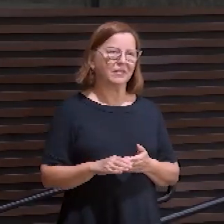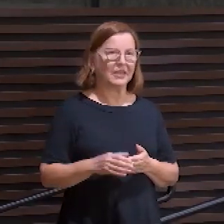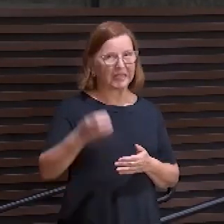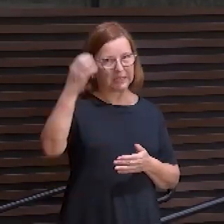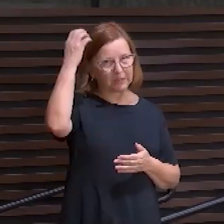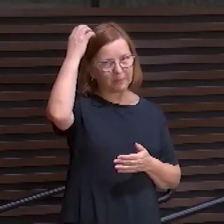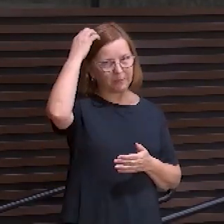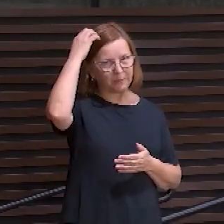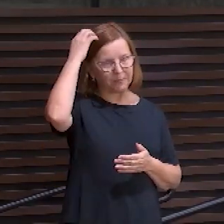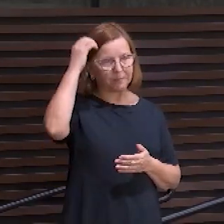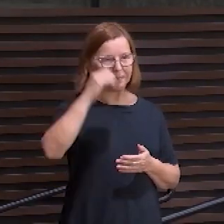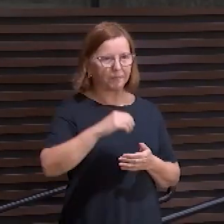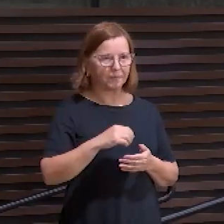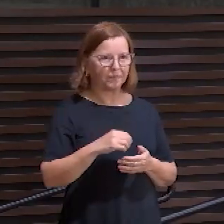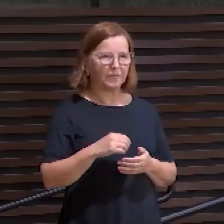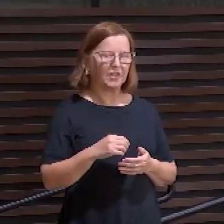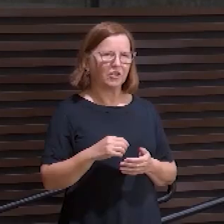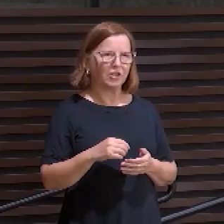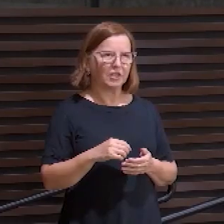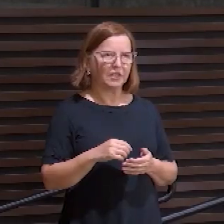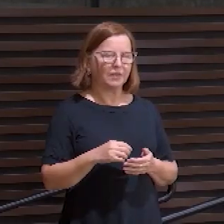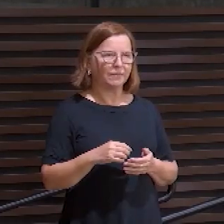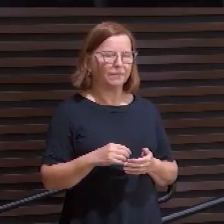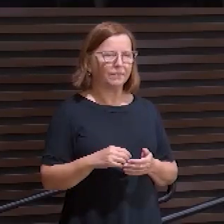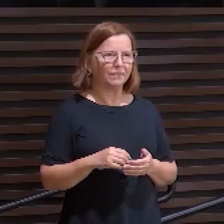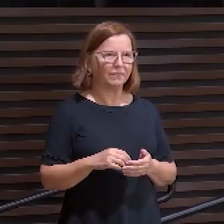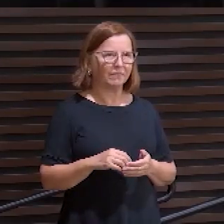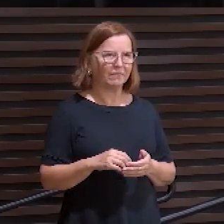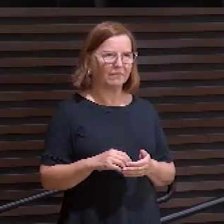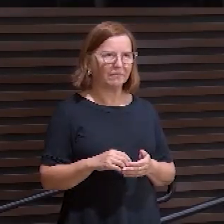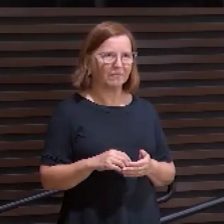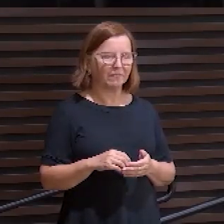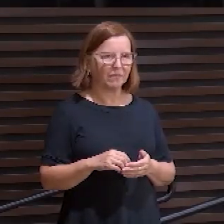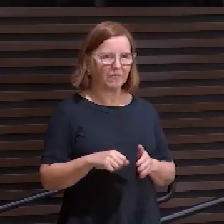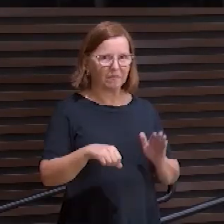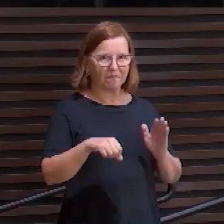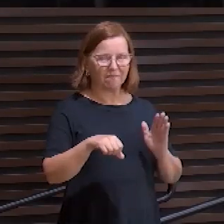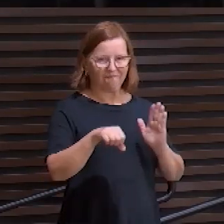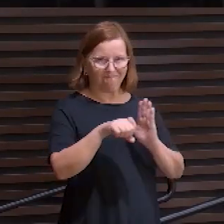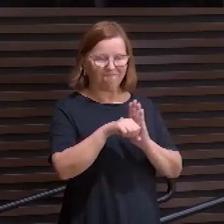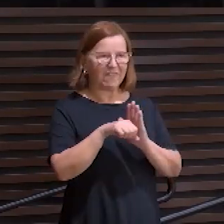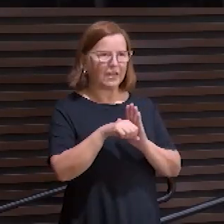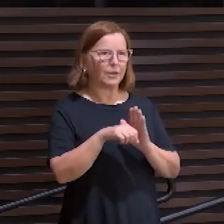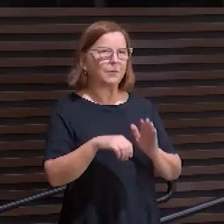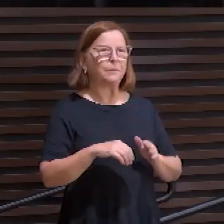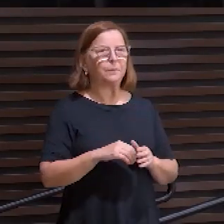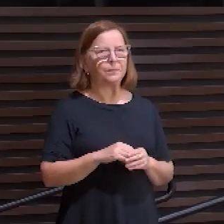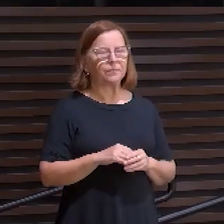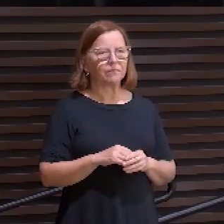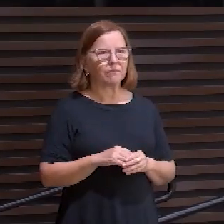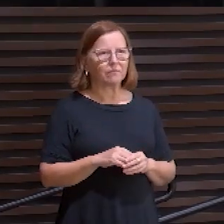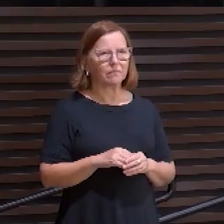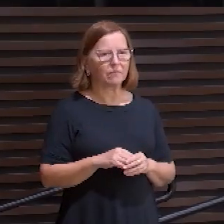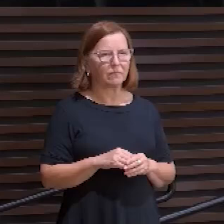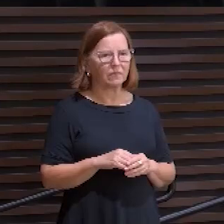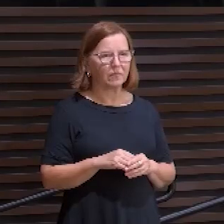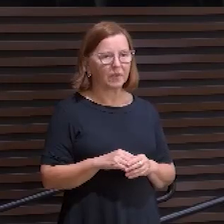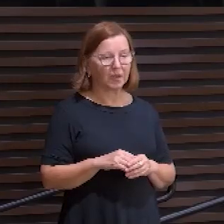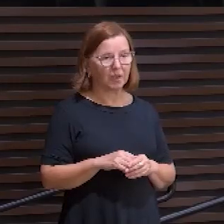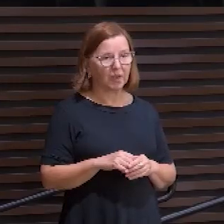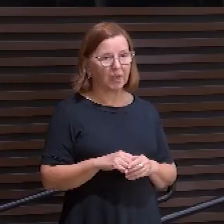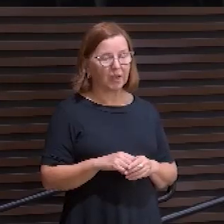Por isso, é um xingamento para a pessoa dele, mas como ele estava comigo, eu